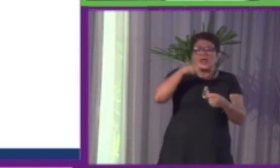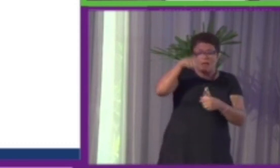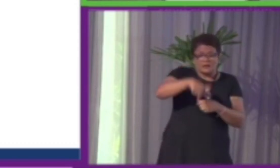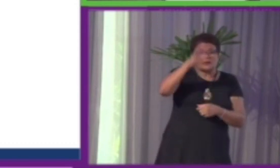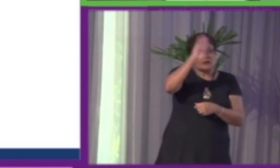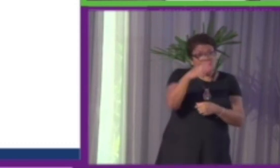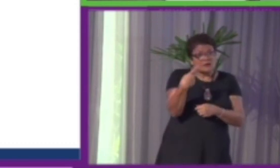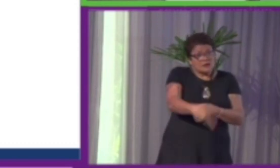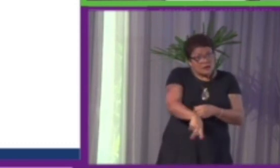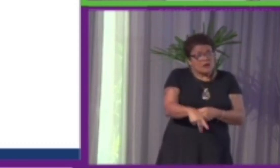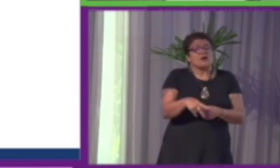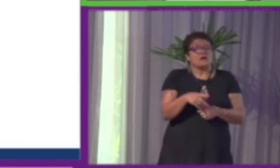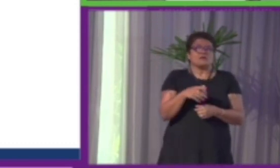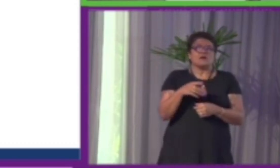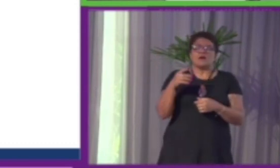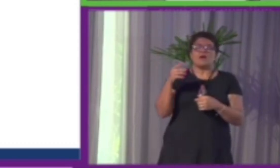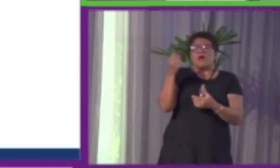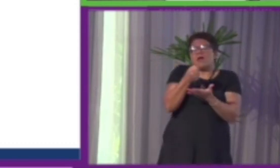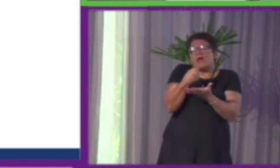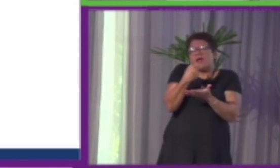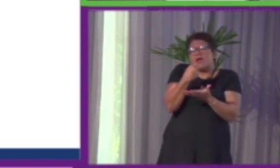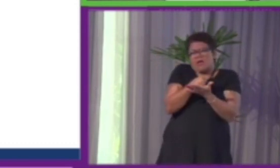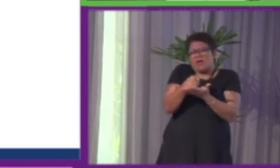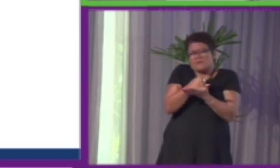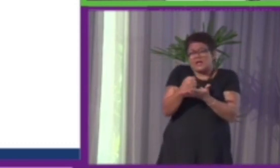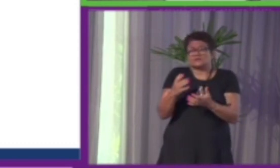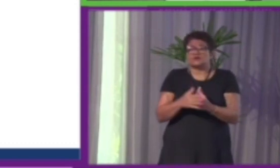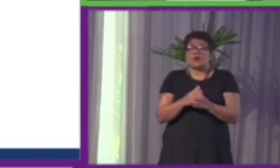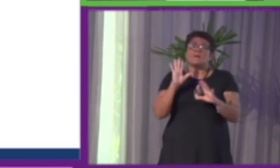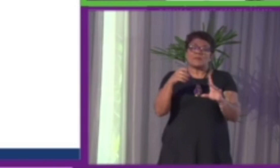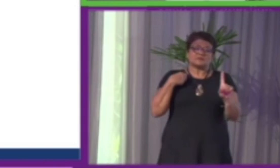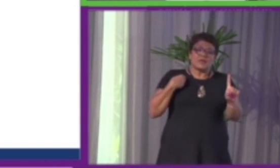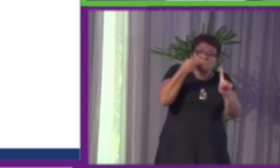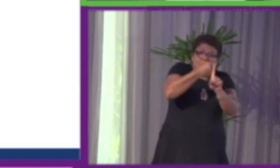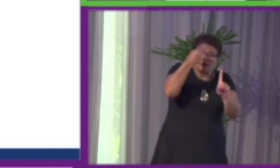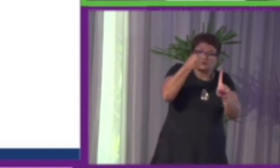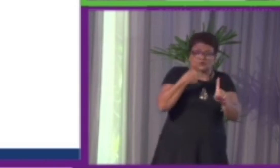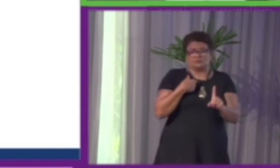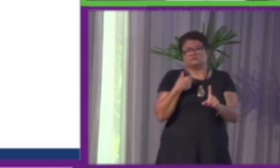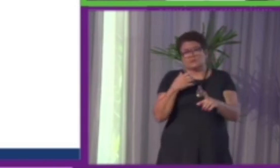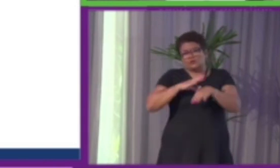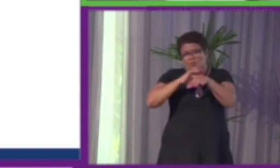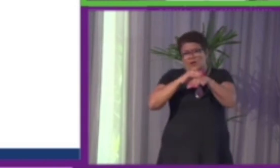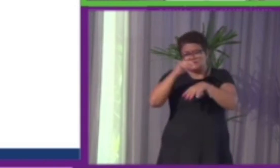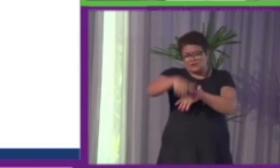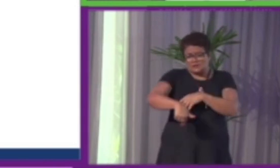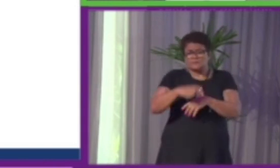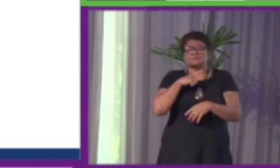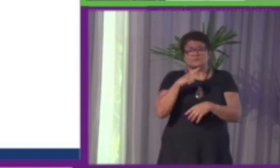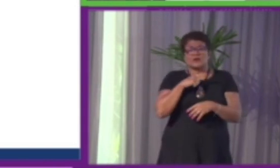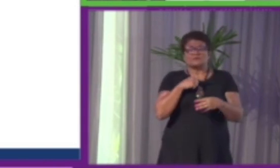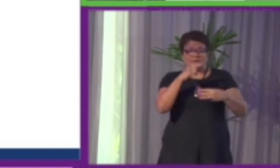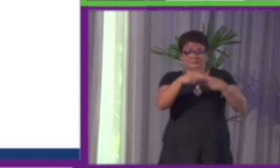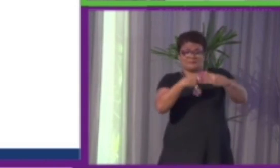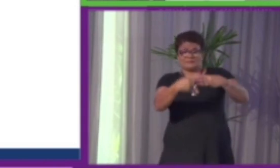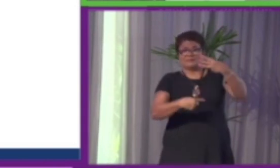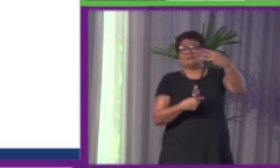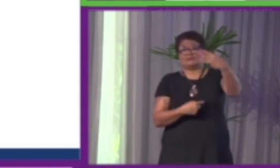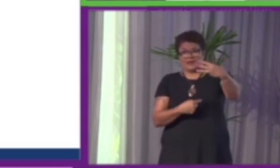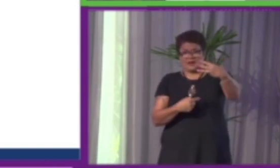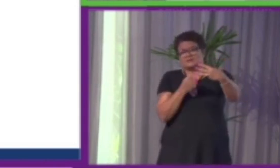O entendimento do impacto da doença no país, para predizer o impacto relacionado à incorporação da terapia tripla. Então, a gente tem